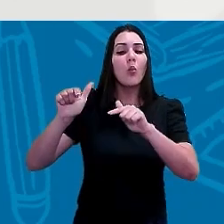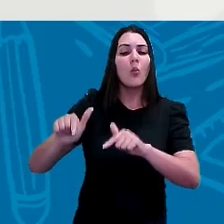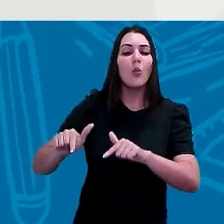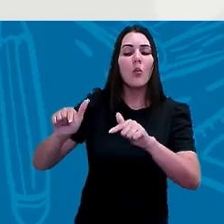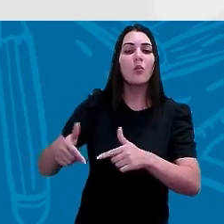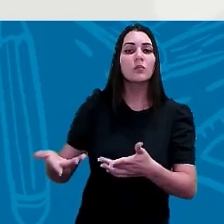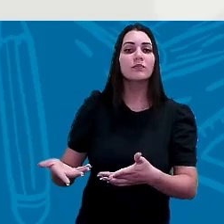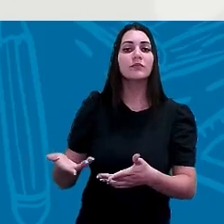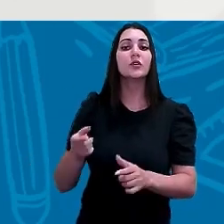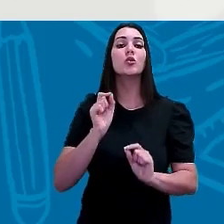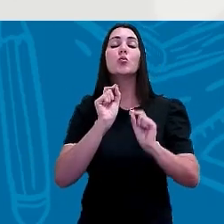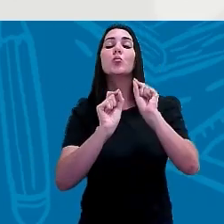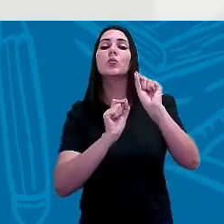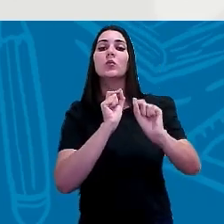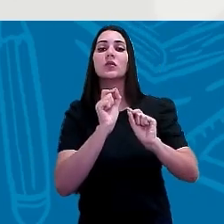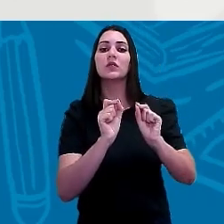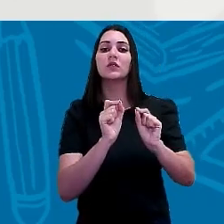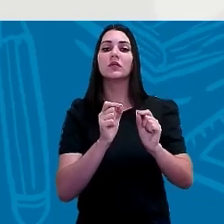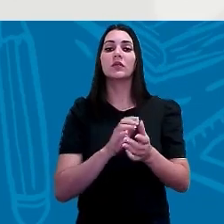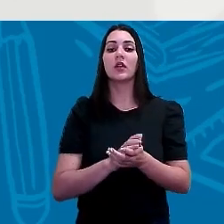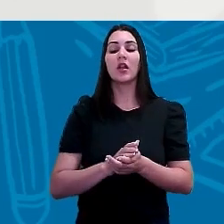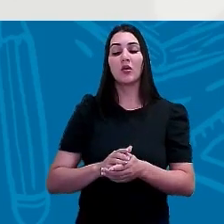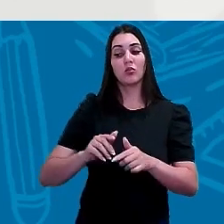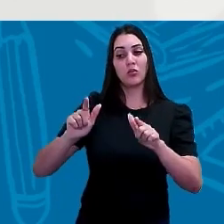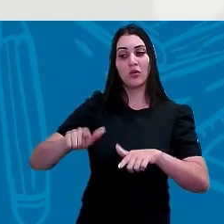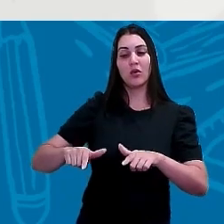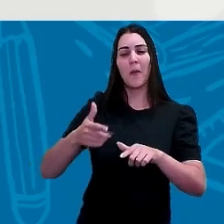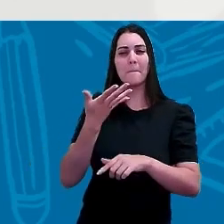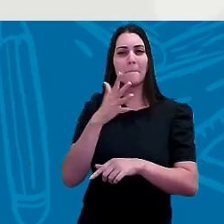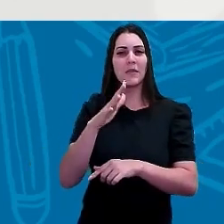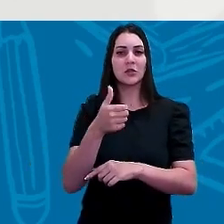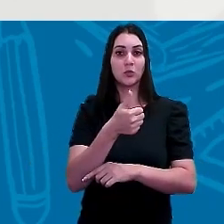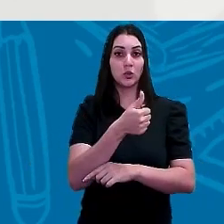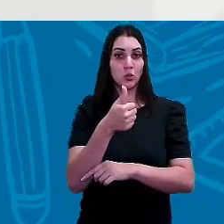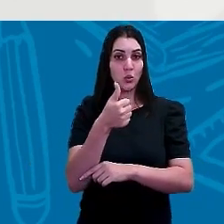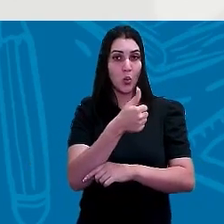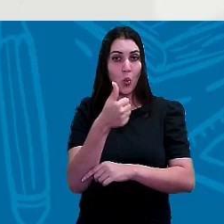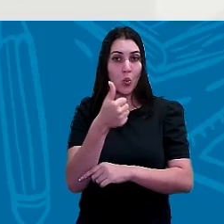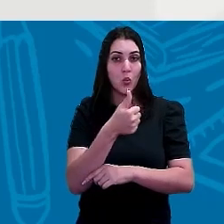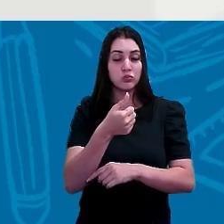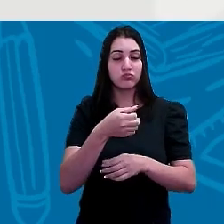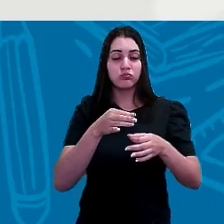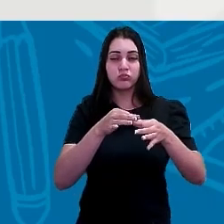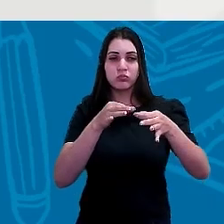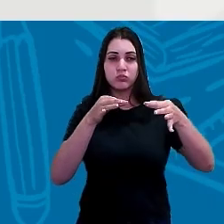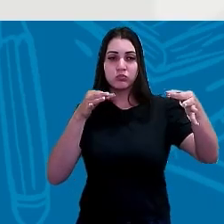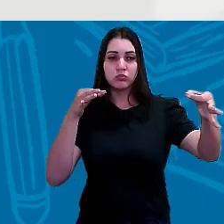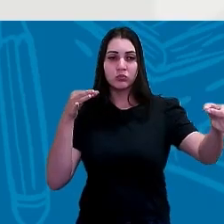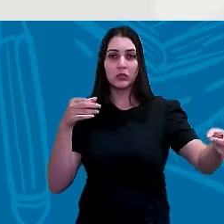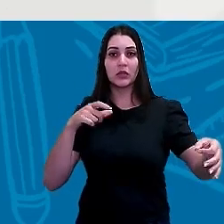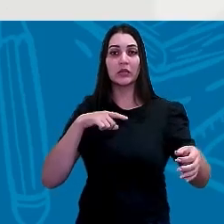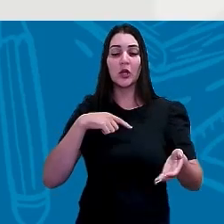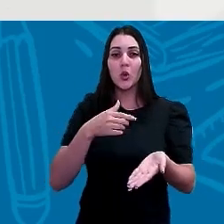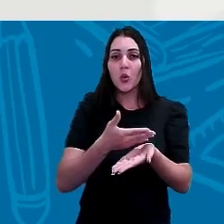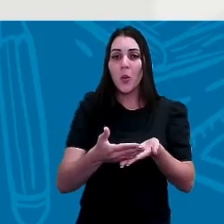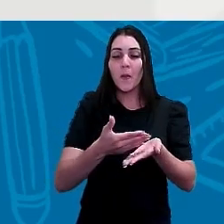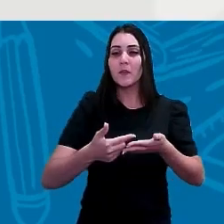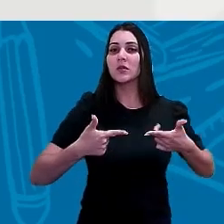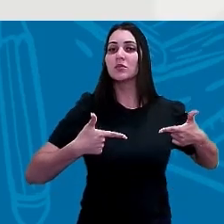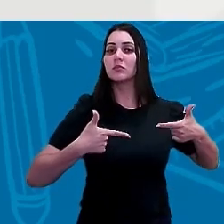é o Monte das Tabocas? É uma área de aproximadamente 11 hectares, onde foi palco da célebre